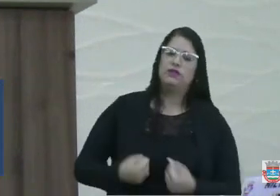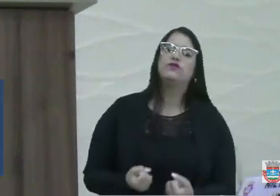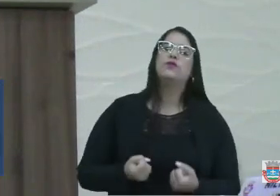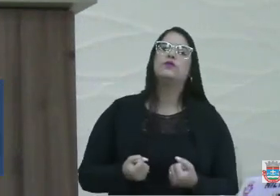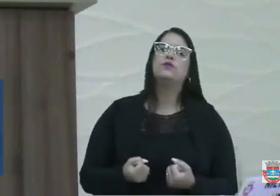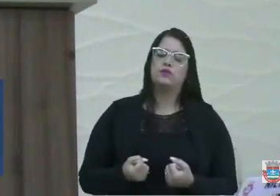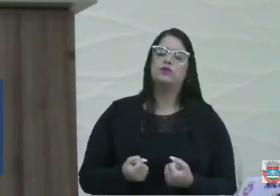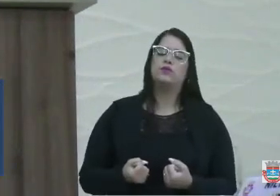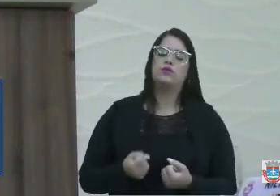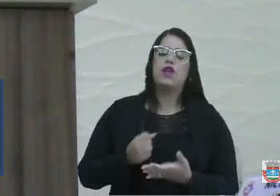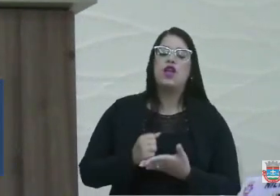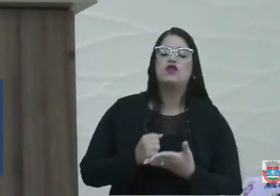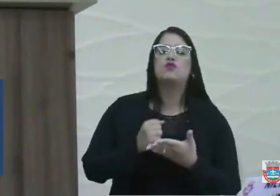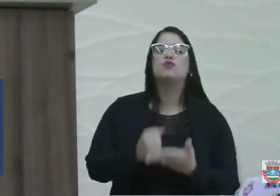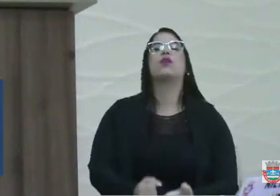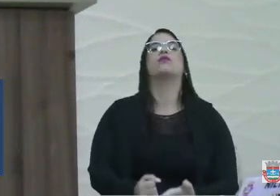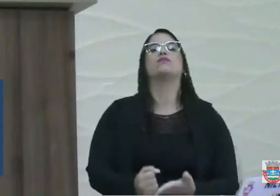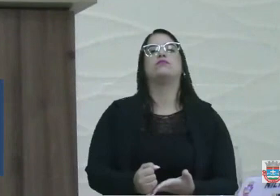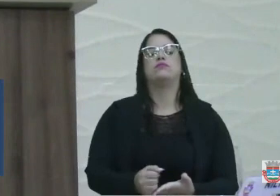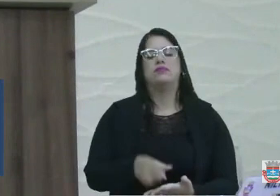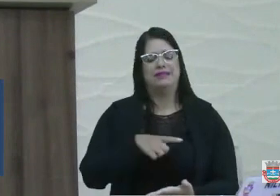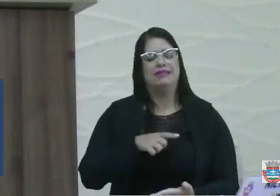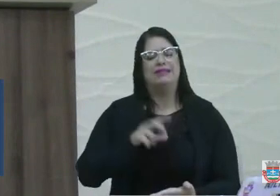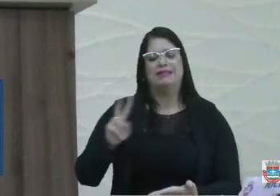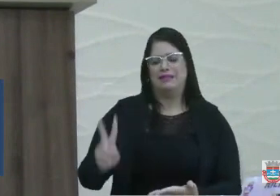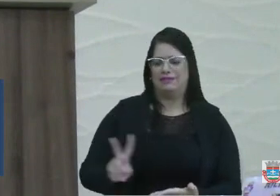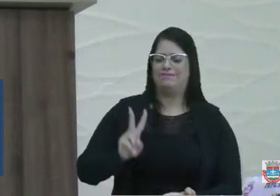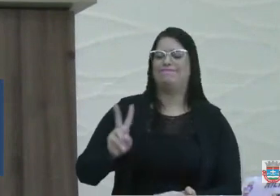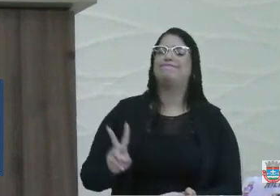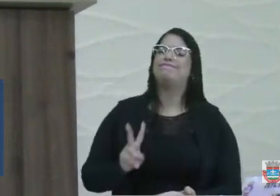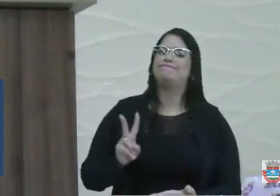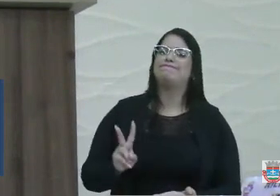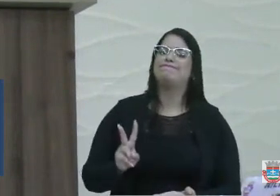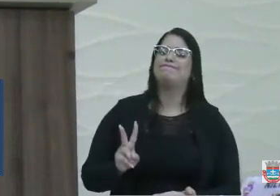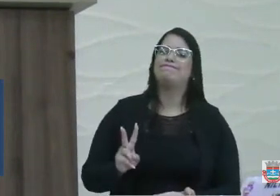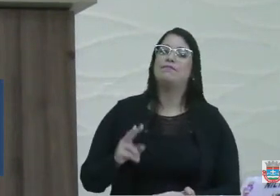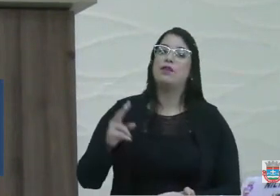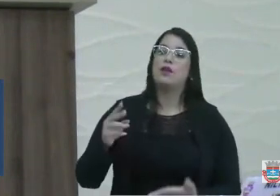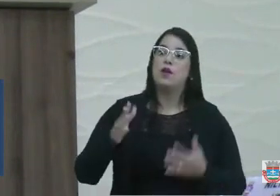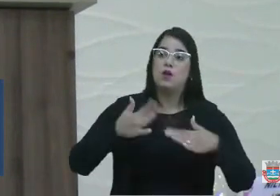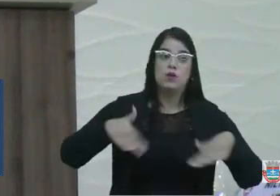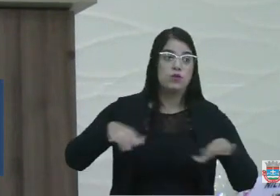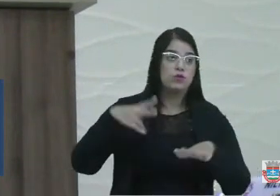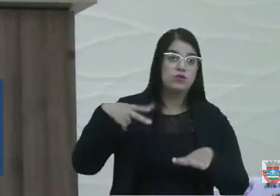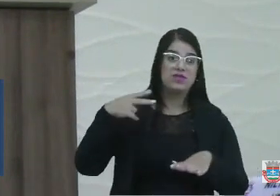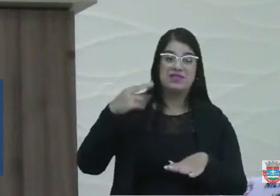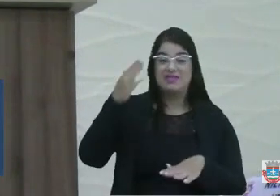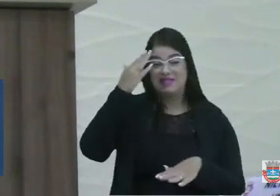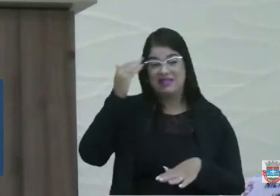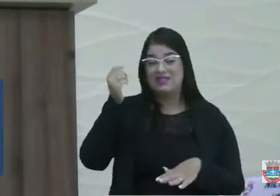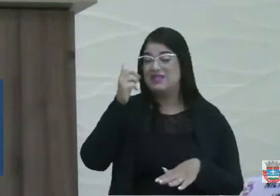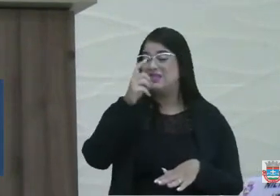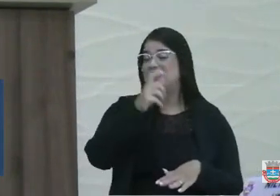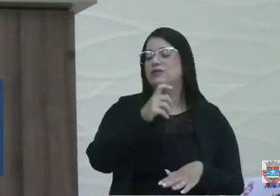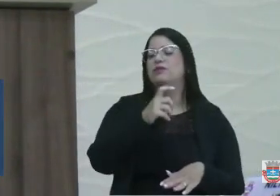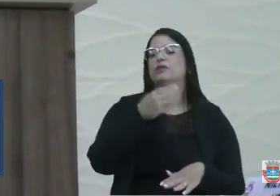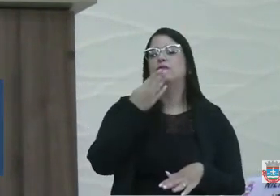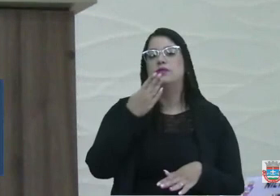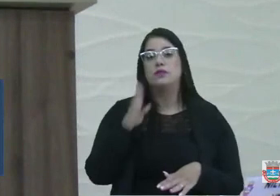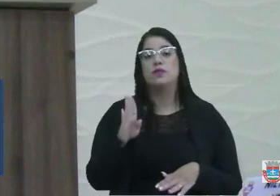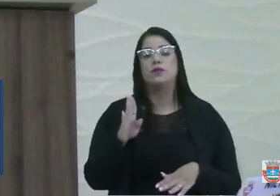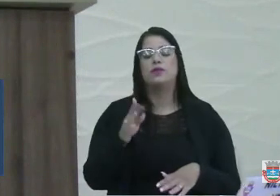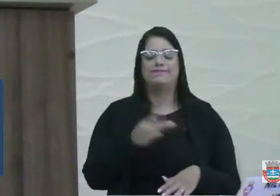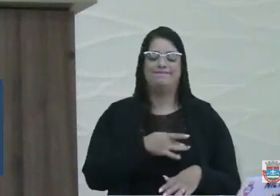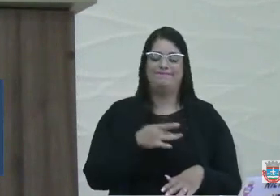precisa, é valioso nós trabalharmos. Todos nós aqui, vereador, sabemos de todas as dificuldades, principalmente na área